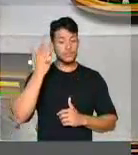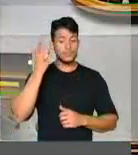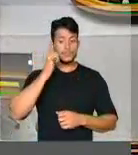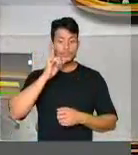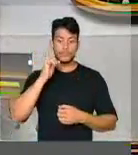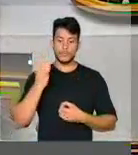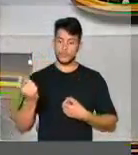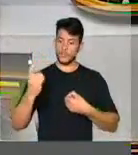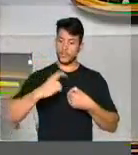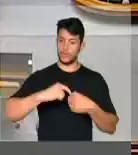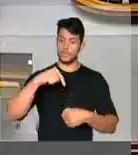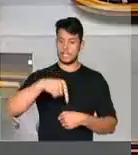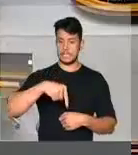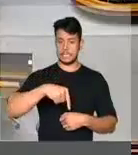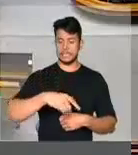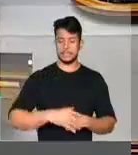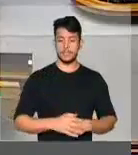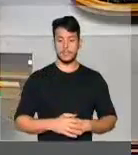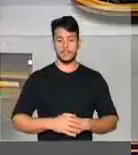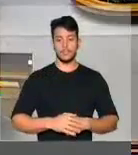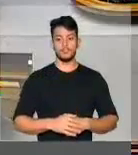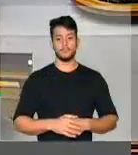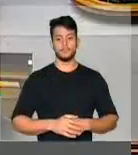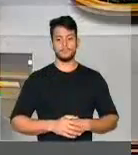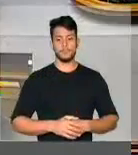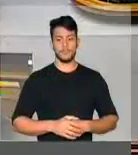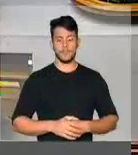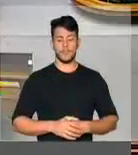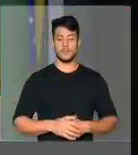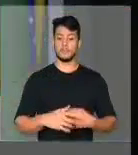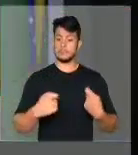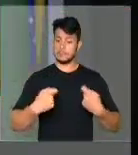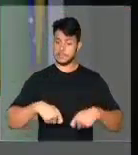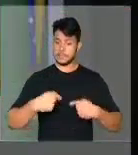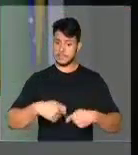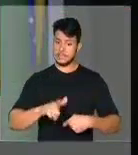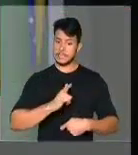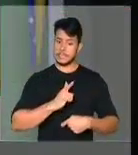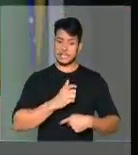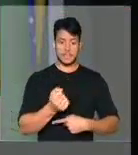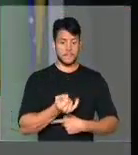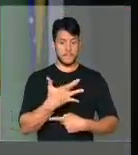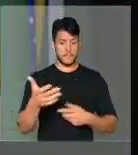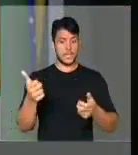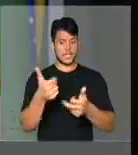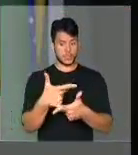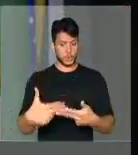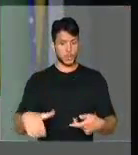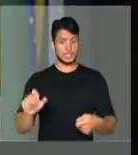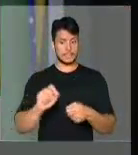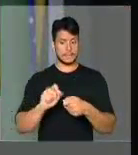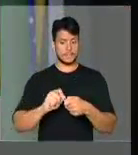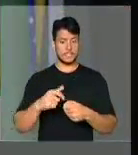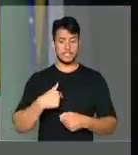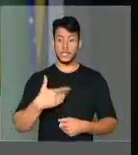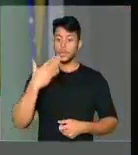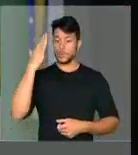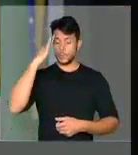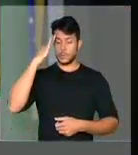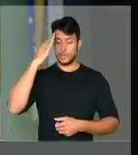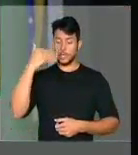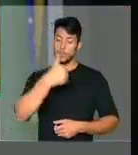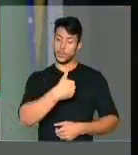para esta casa. Muita coisa precisa ser feita e temos certeza que no governo